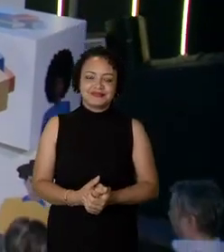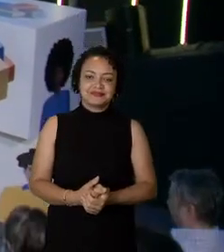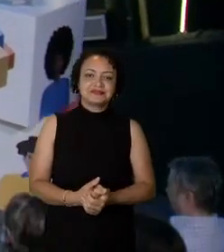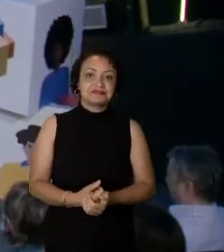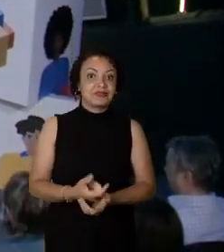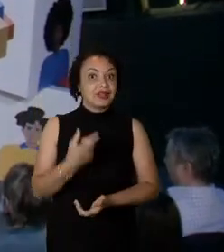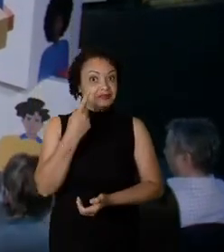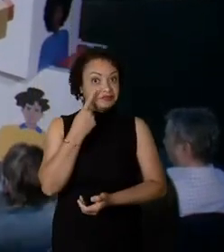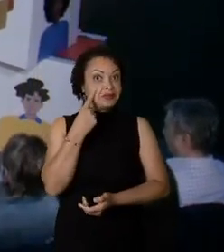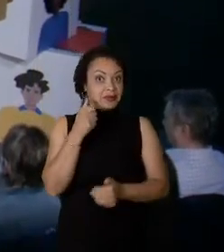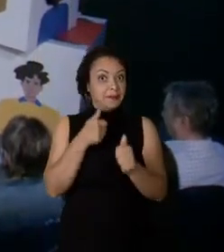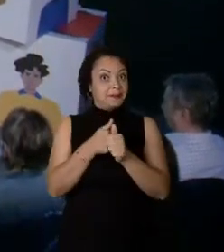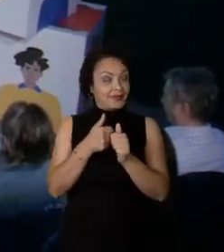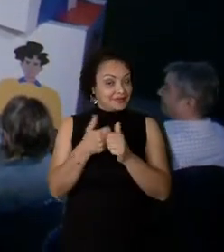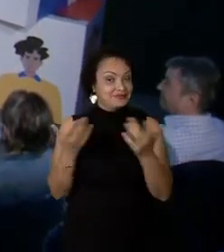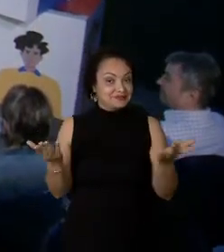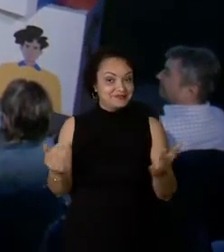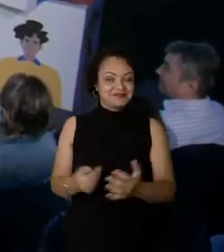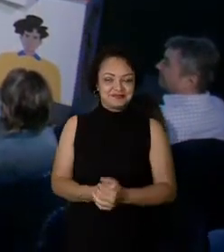Tá chegando a hora, gente.